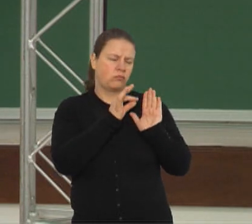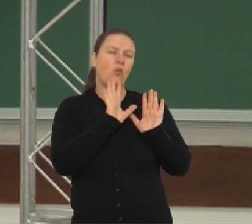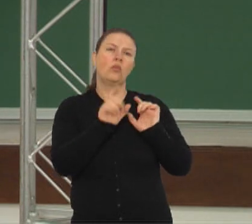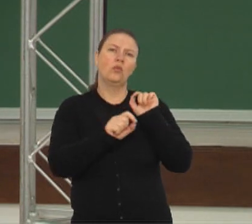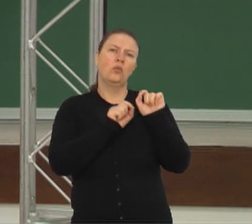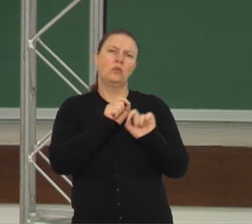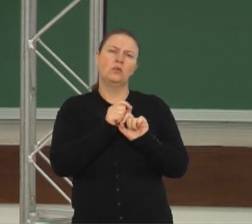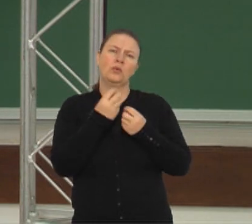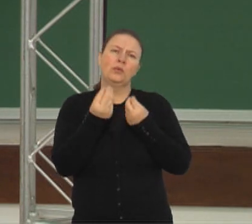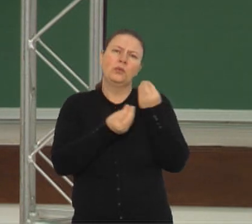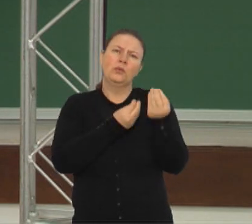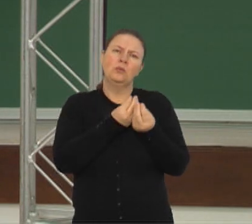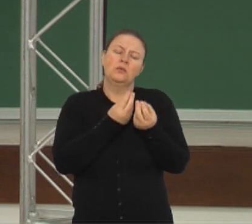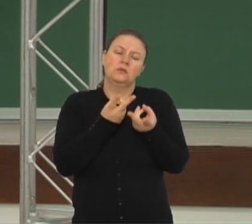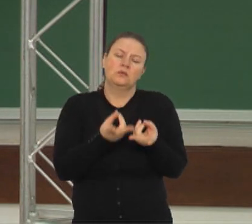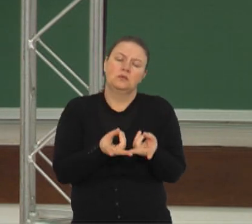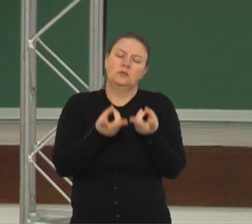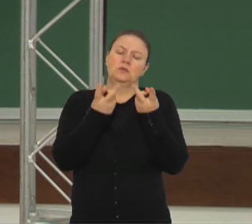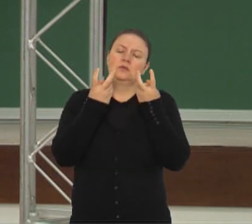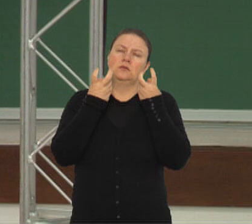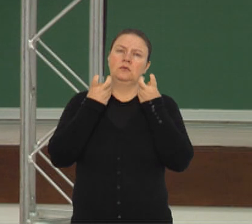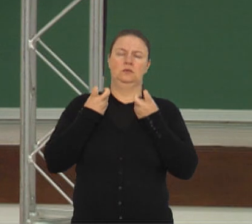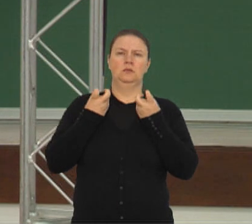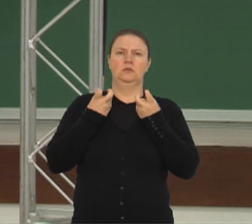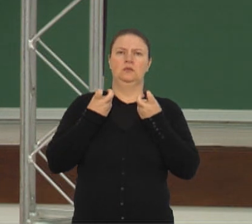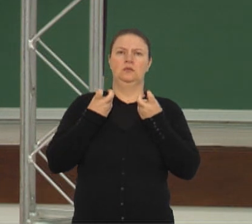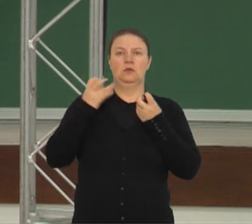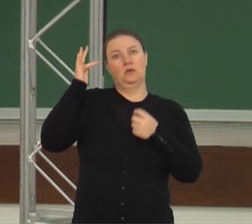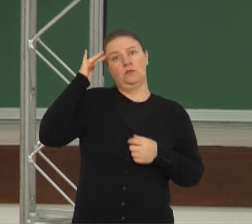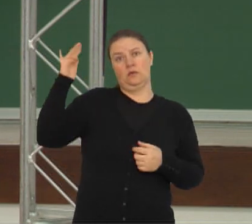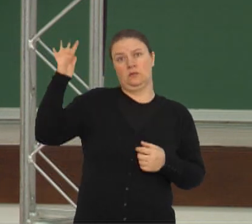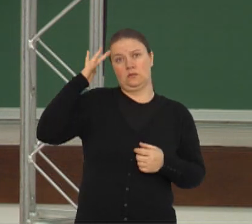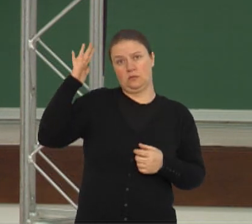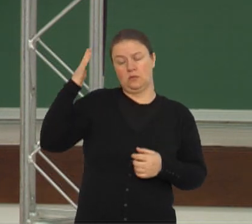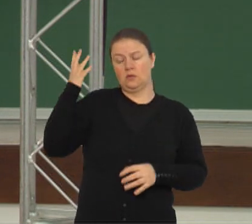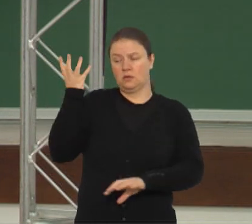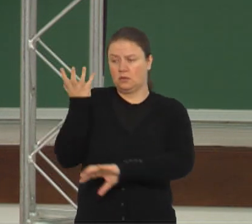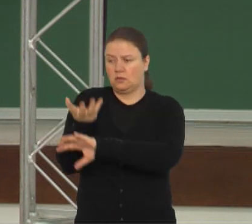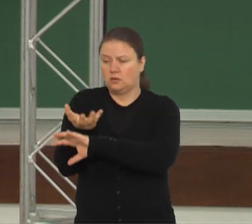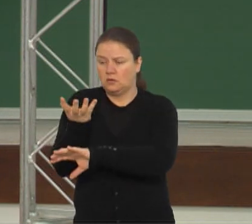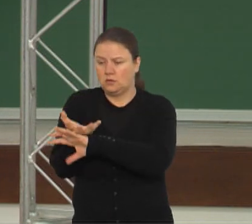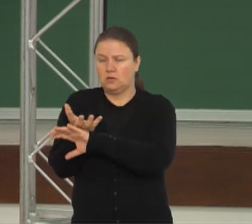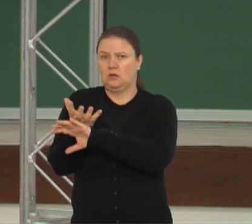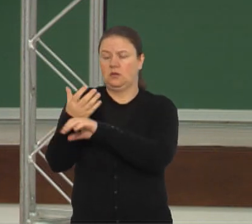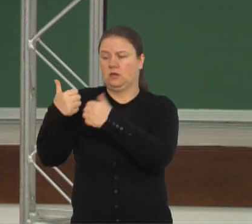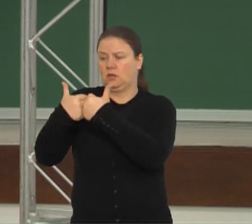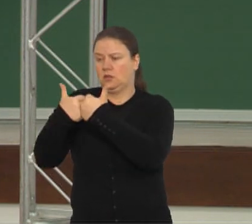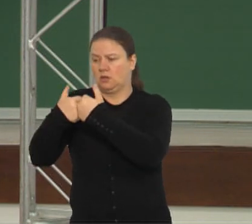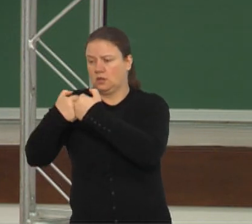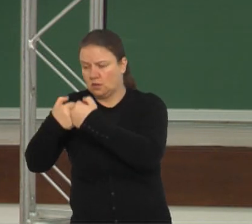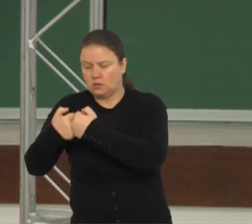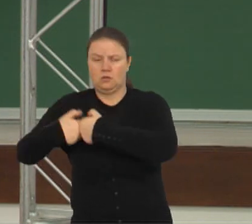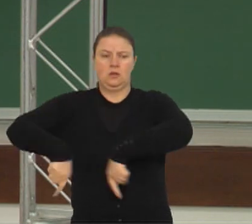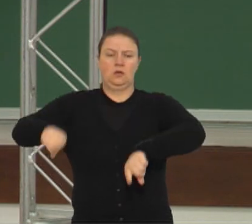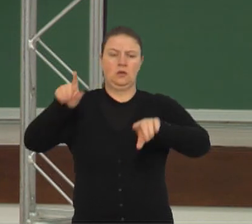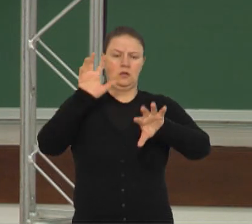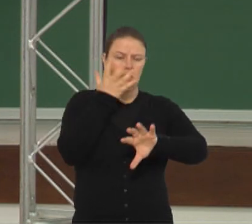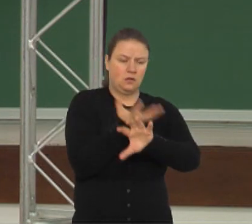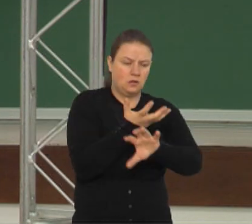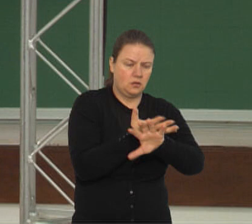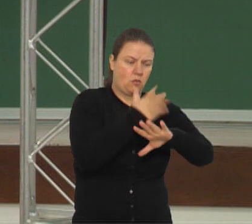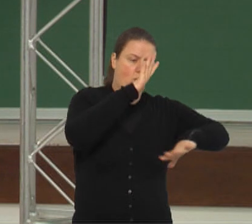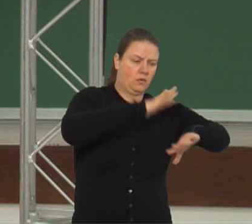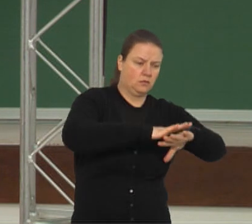que podemos perceber por que a filosofia também está lá na aula de química, de física, de matemática e todas